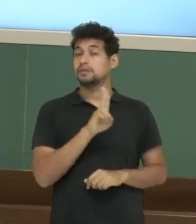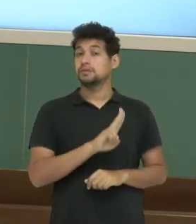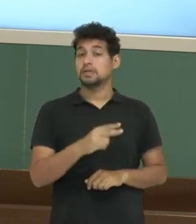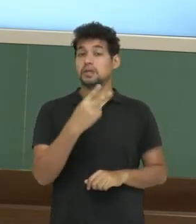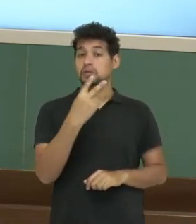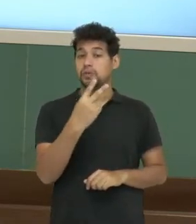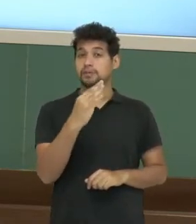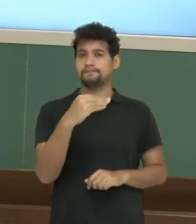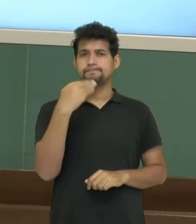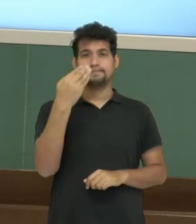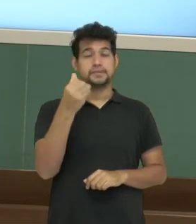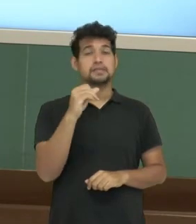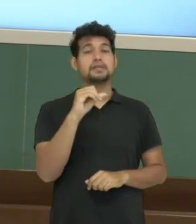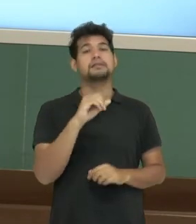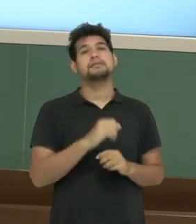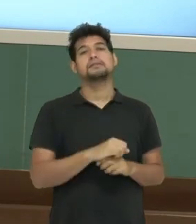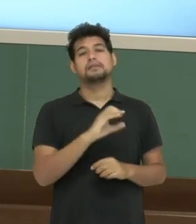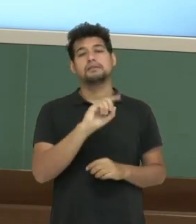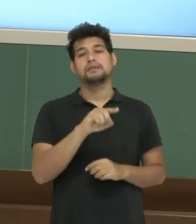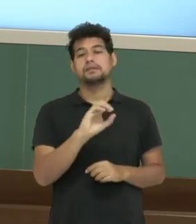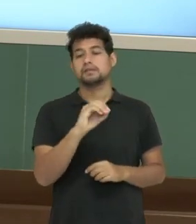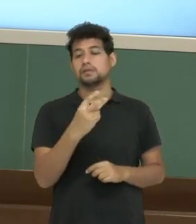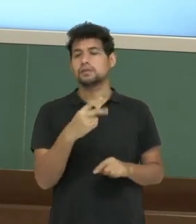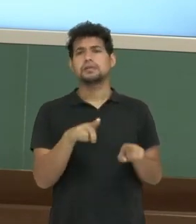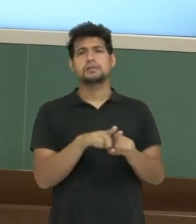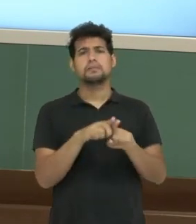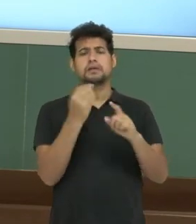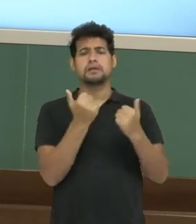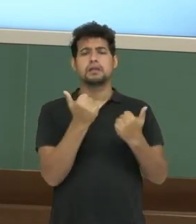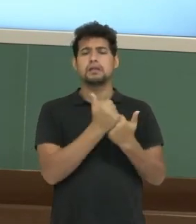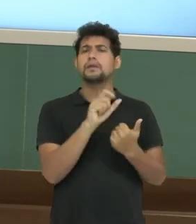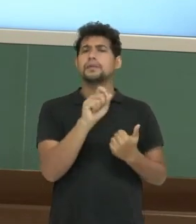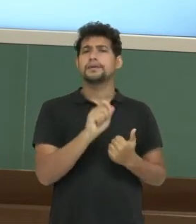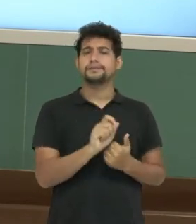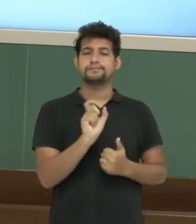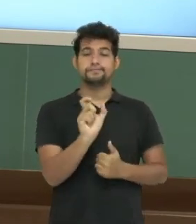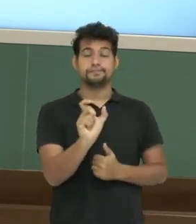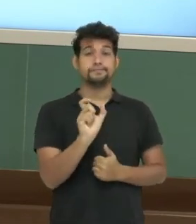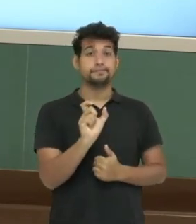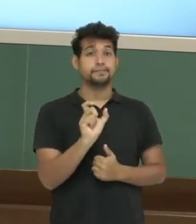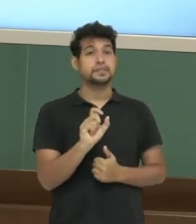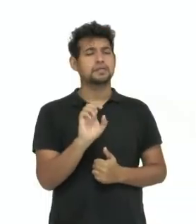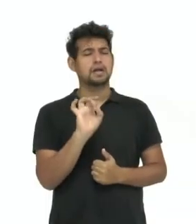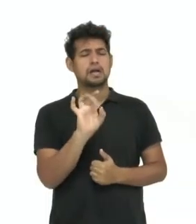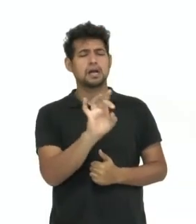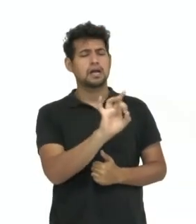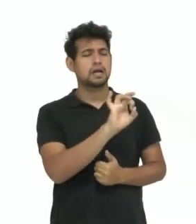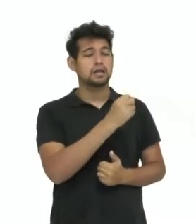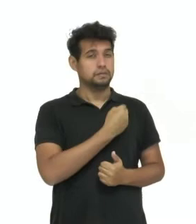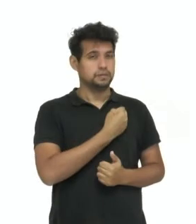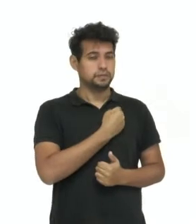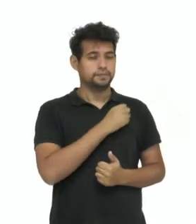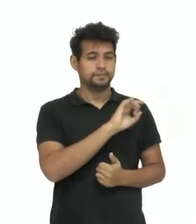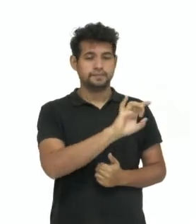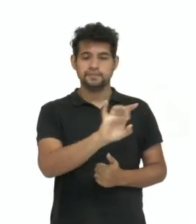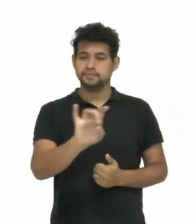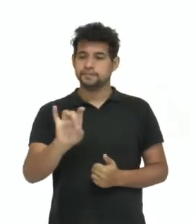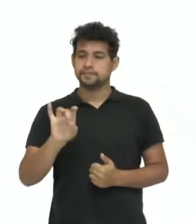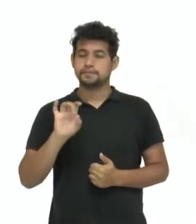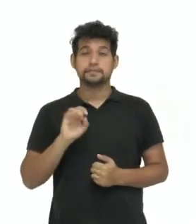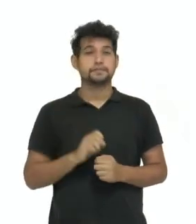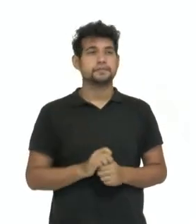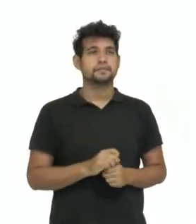100, 0,02. Também substitui na fórmula cada numerinho no seu lugar. Aqui aparece 1